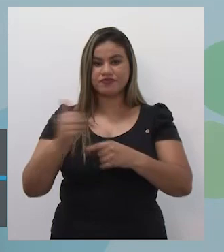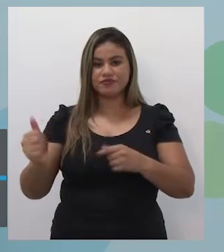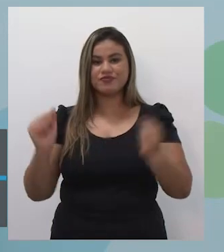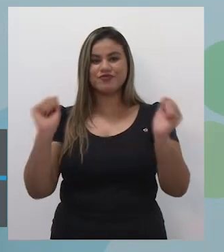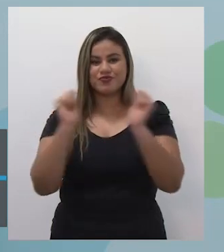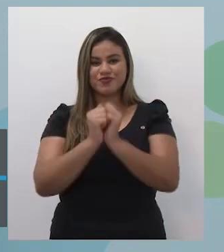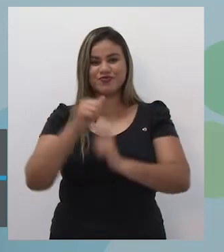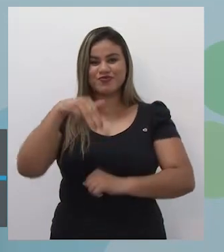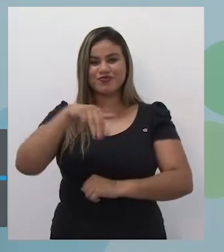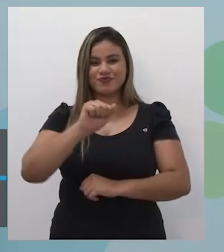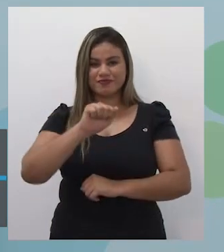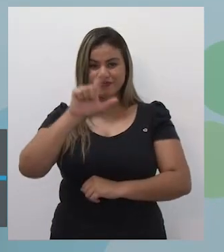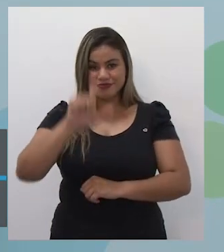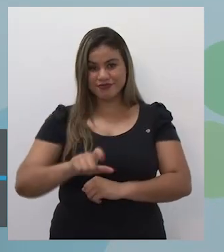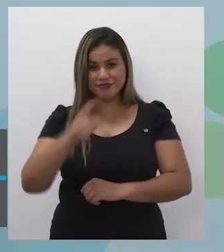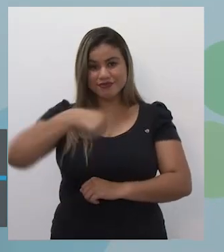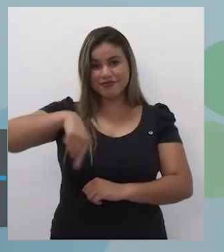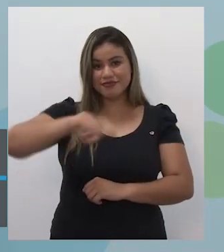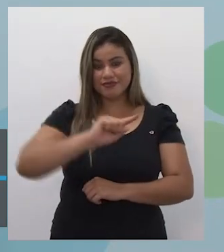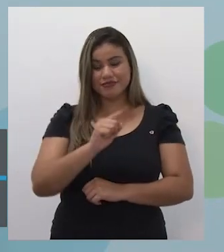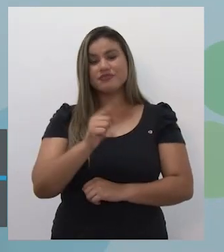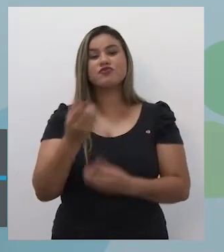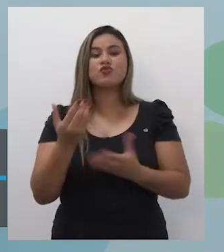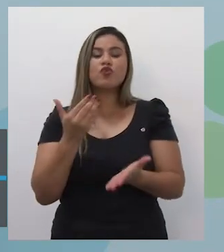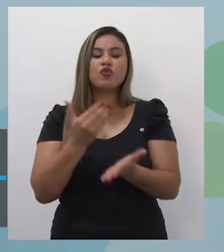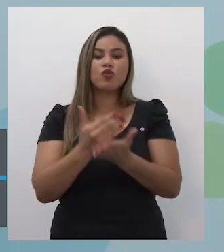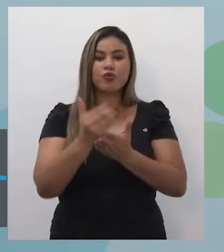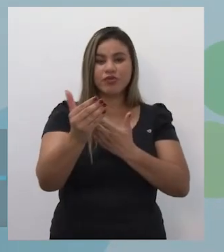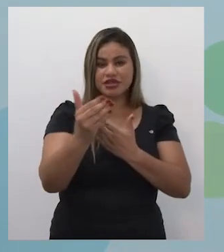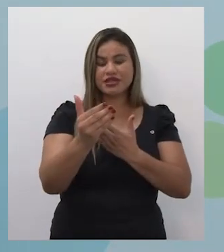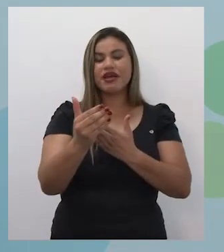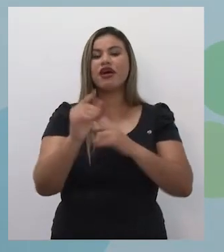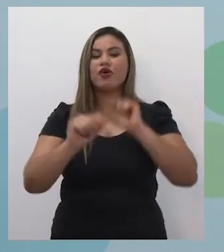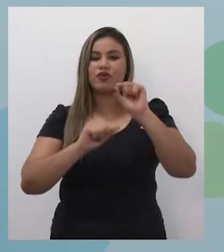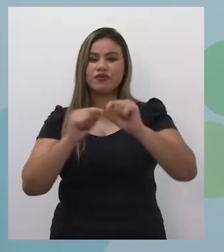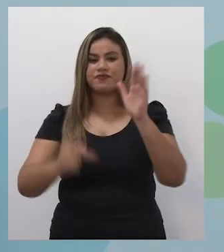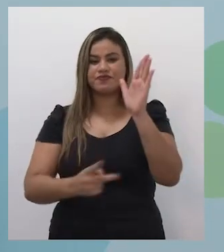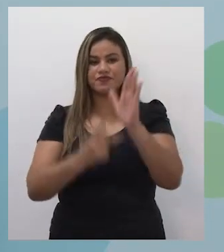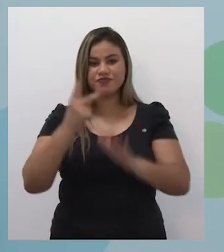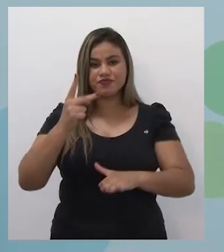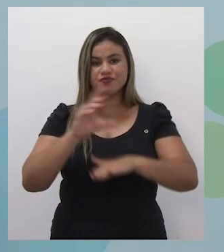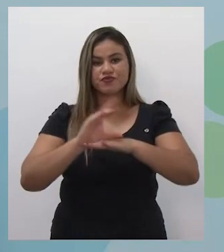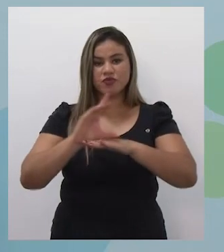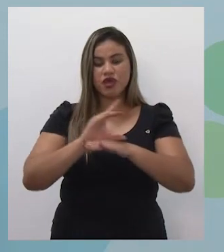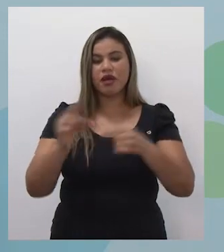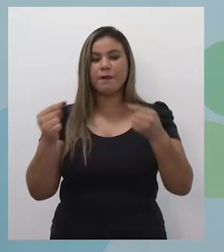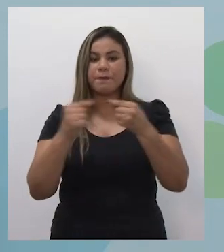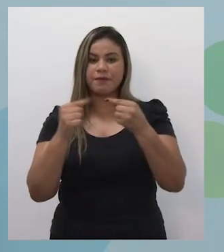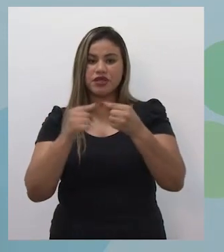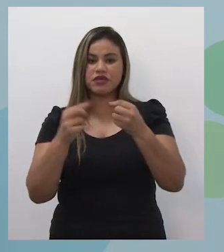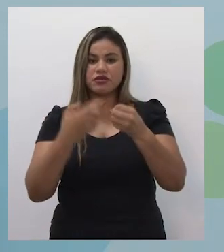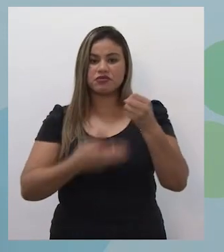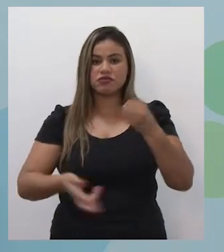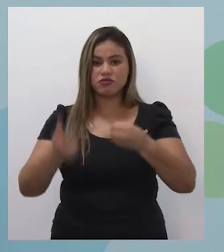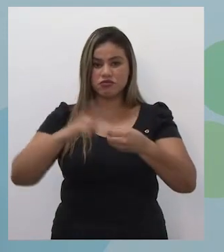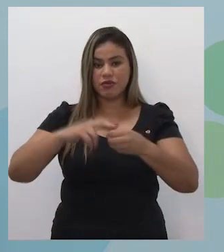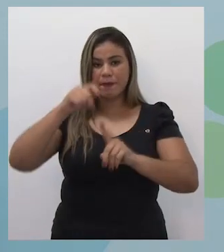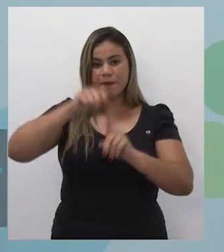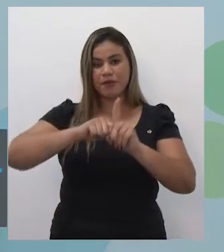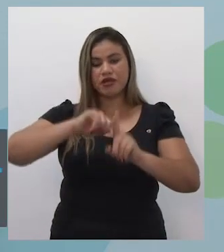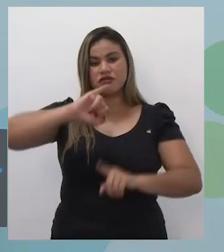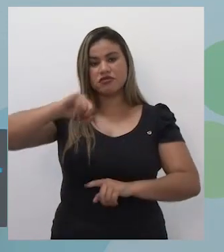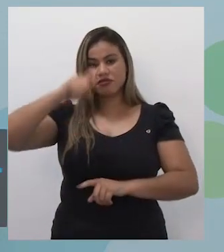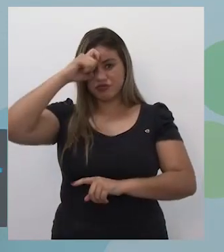junto com o Max para a gente conduzir, então, a nossa segunda formação sobre a recuperação agora do mês de